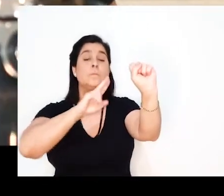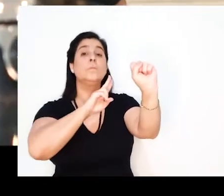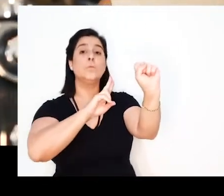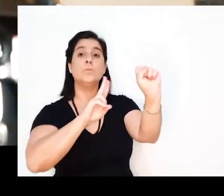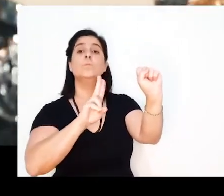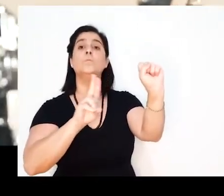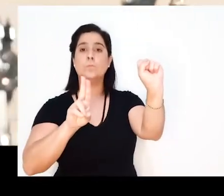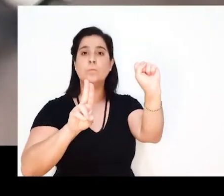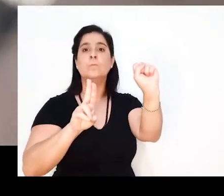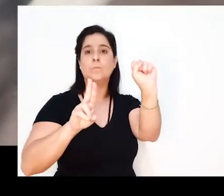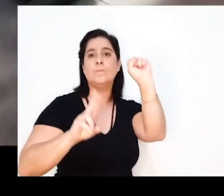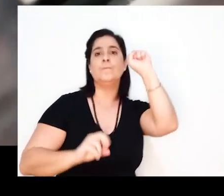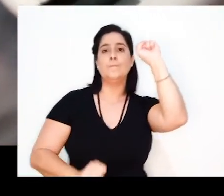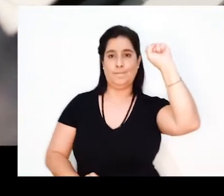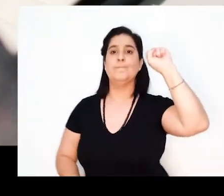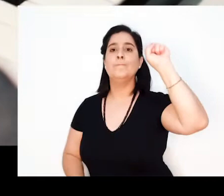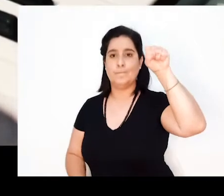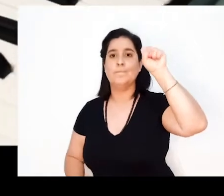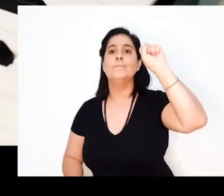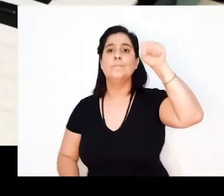Tanha tem nome.